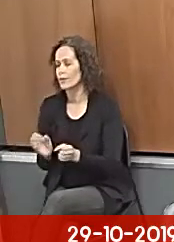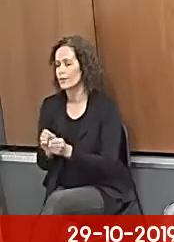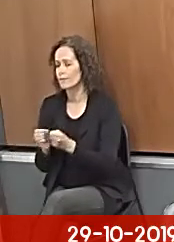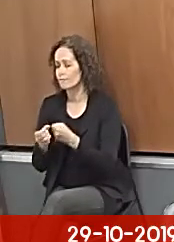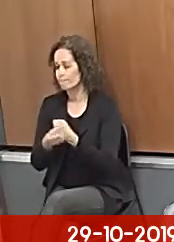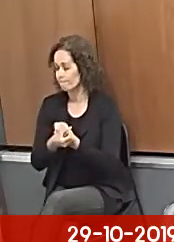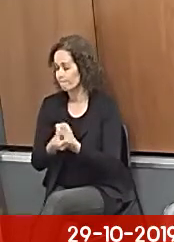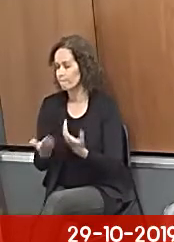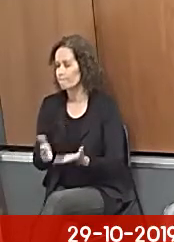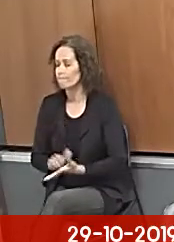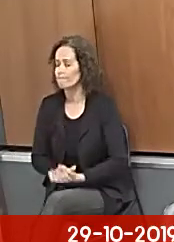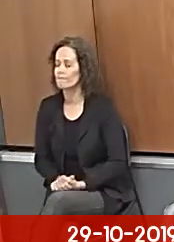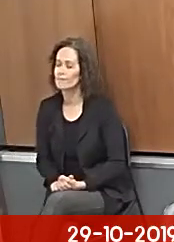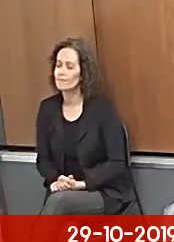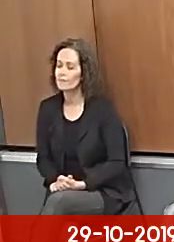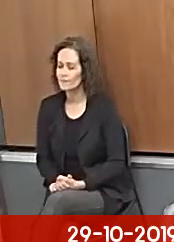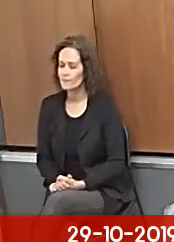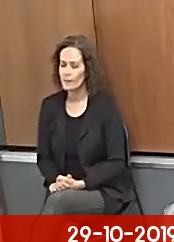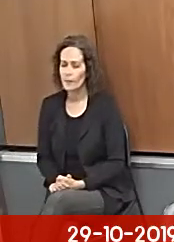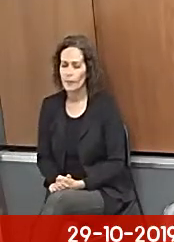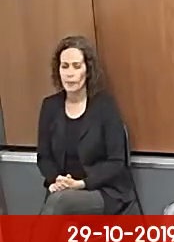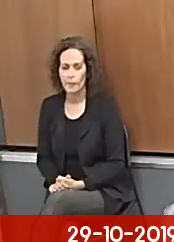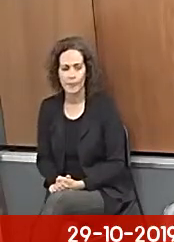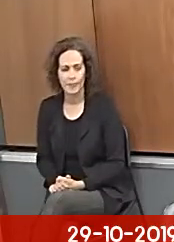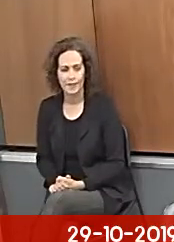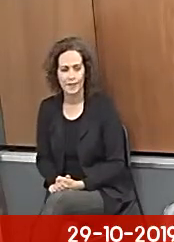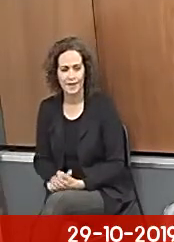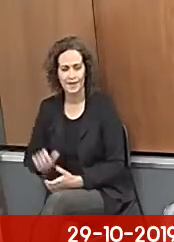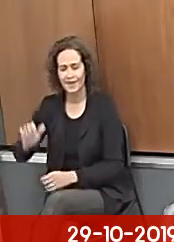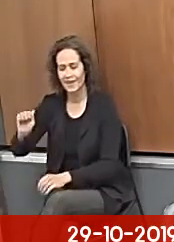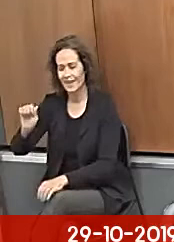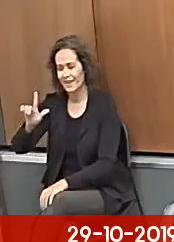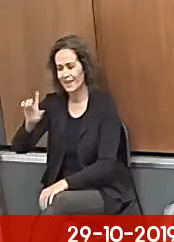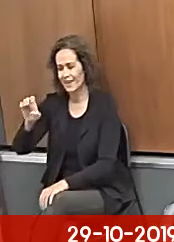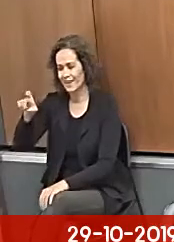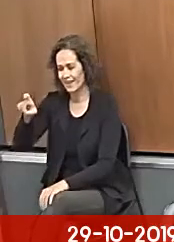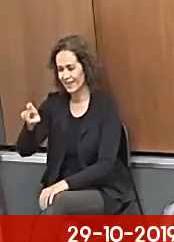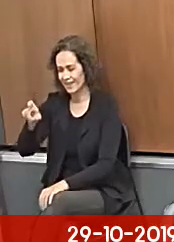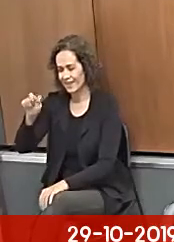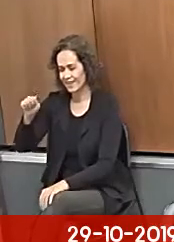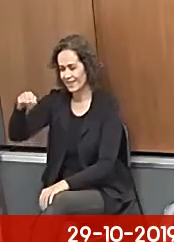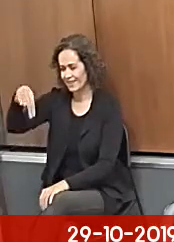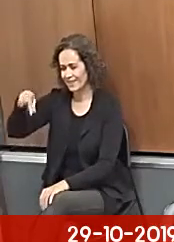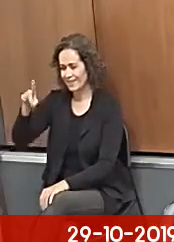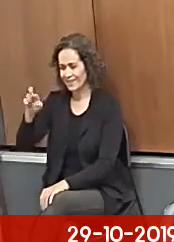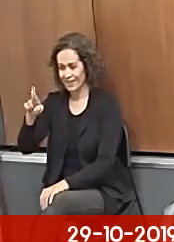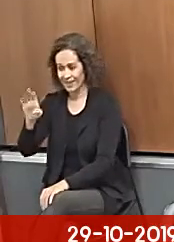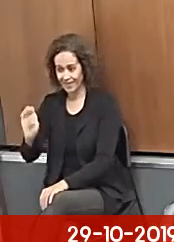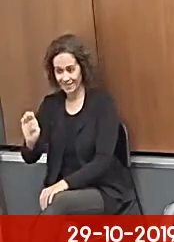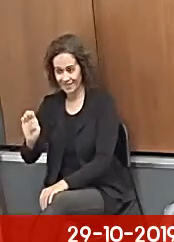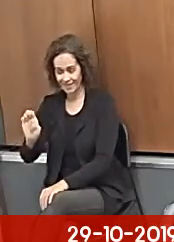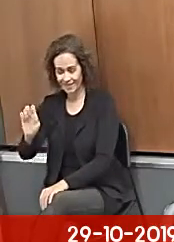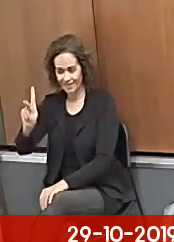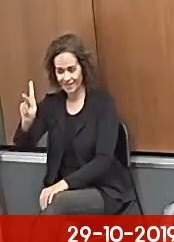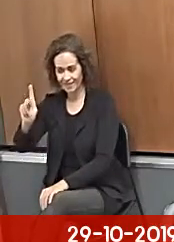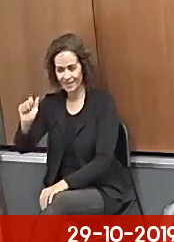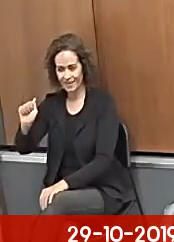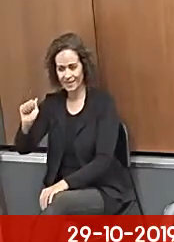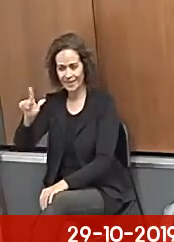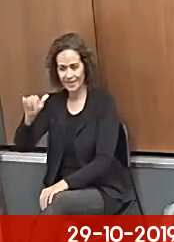de Belo Horizonte. Antes de mais nada, é Alexandre Calil, né? É Alexandre Calil, é. Falou Elias Calil. É, Alexandre Calil, é. Alexandre